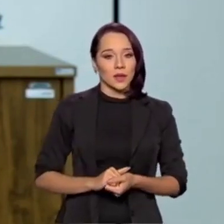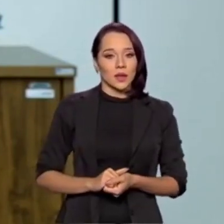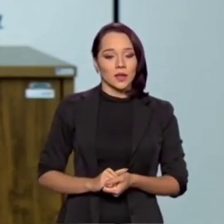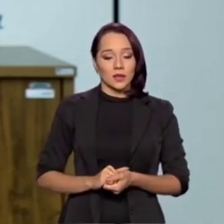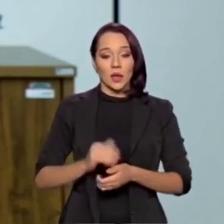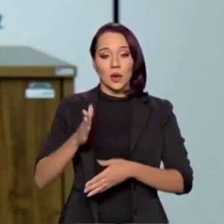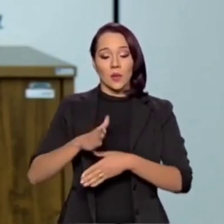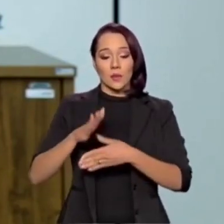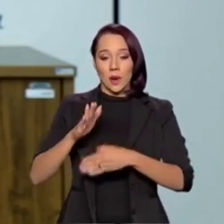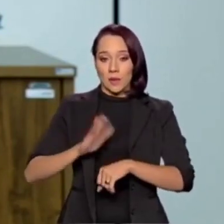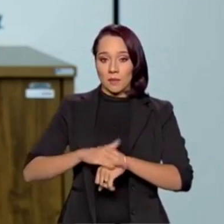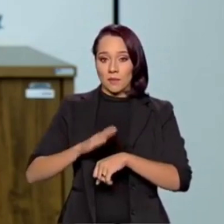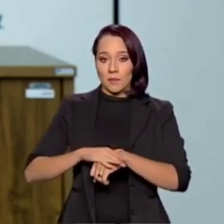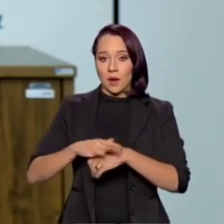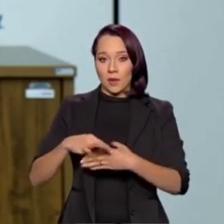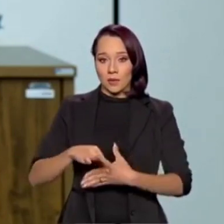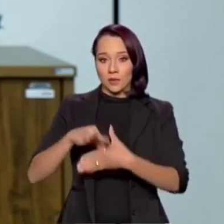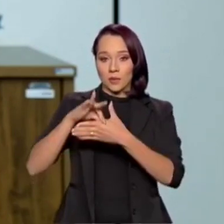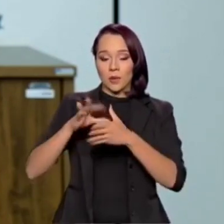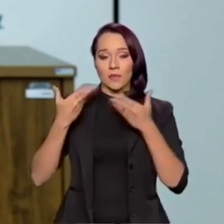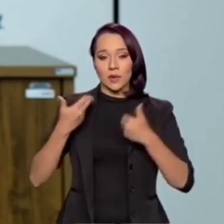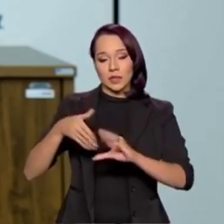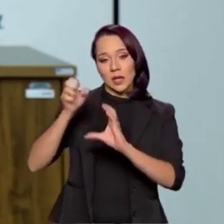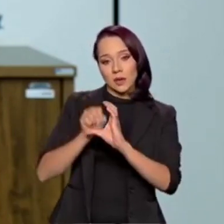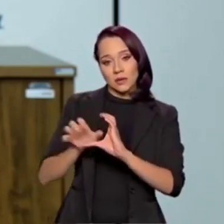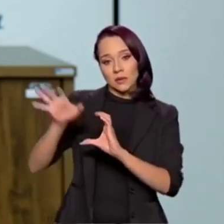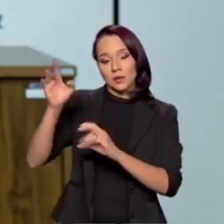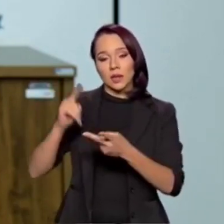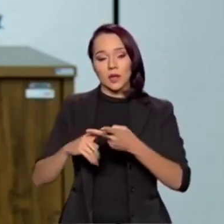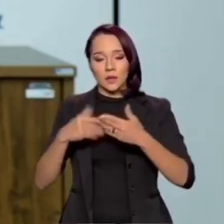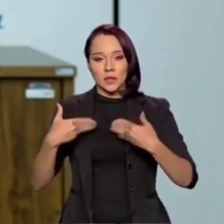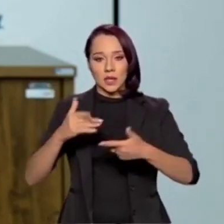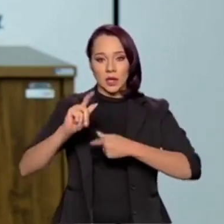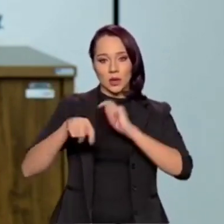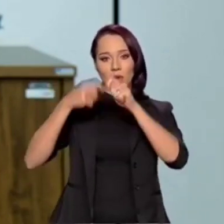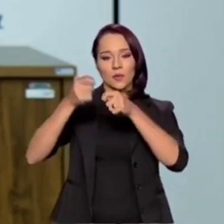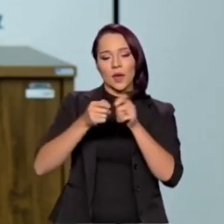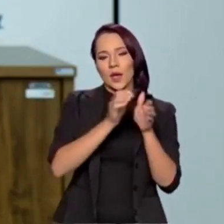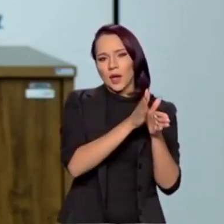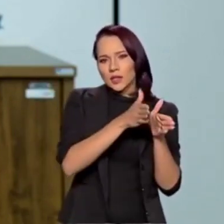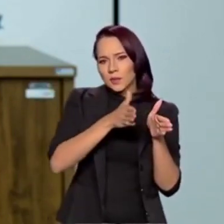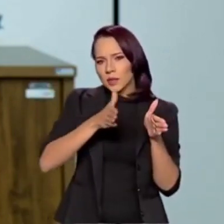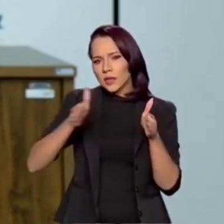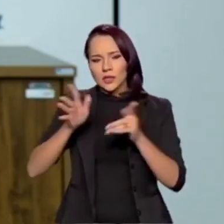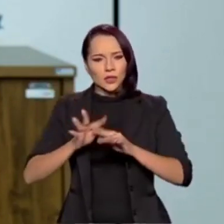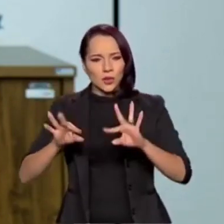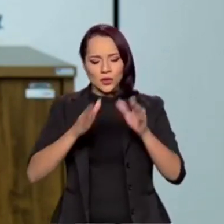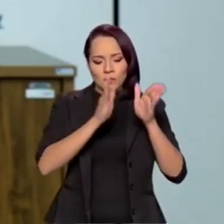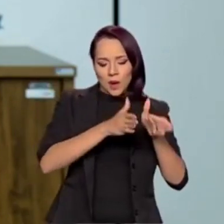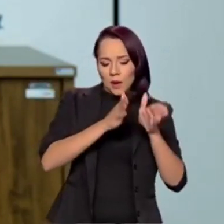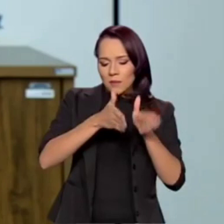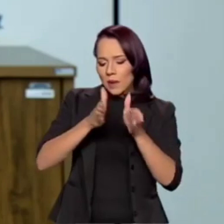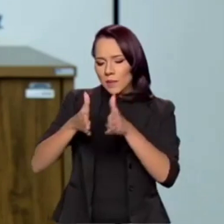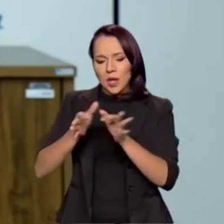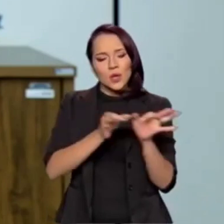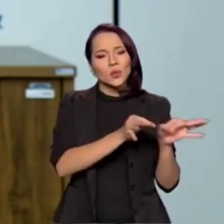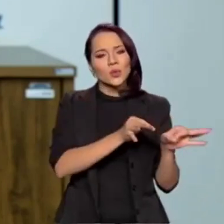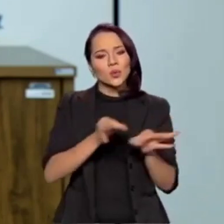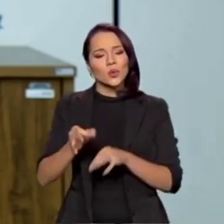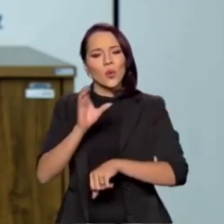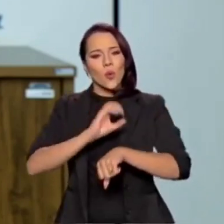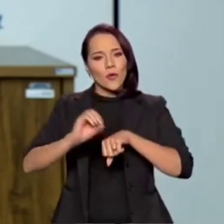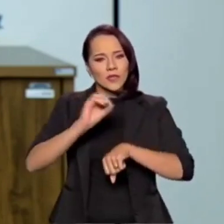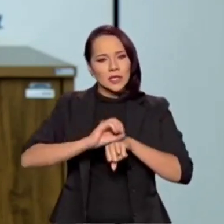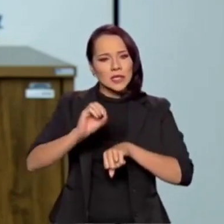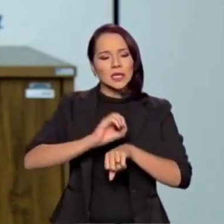pelo Ministério da Ciência, Tecnologia e Inovações e o Ministério da Economia, esse foi um processo que passou por todas as etapas, com